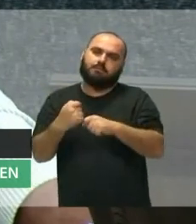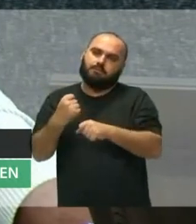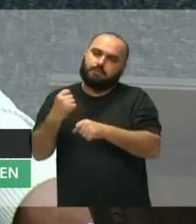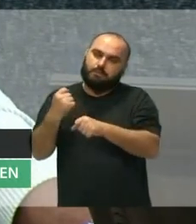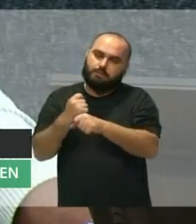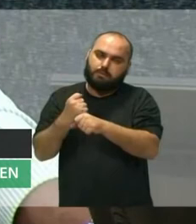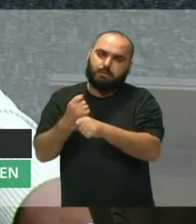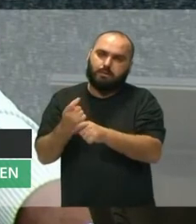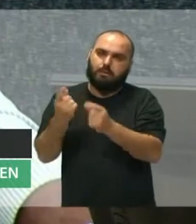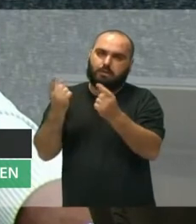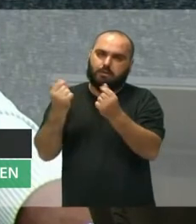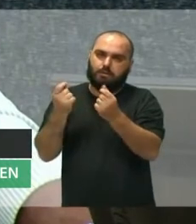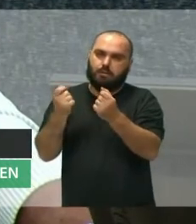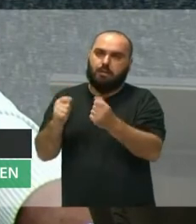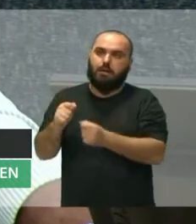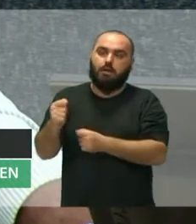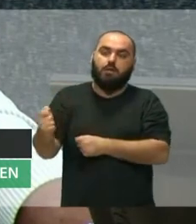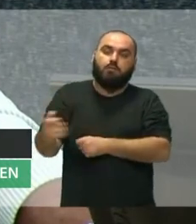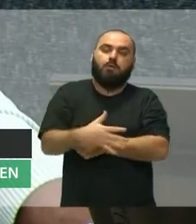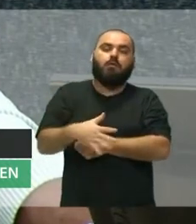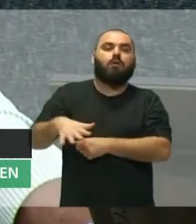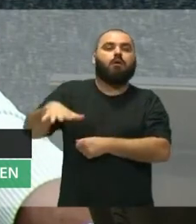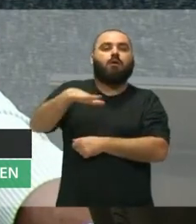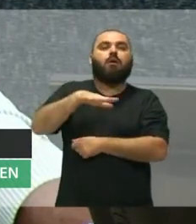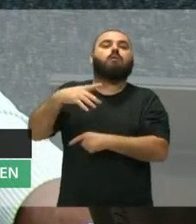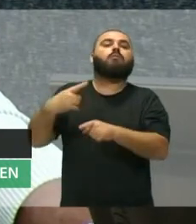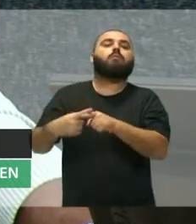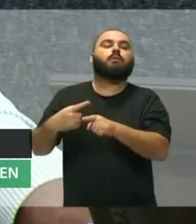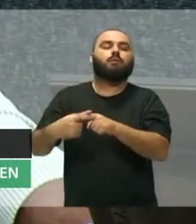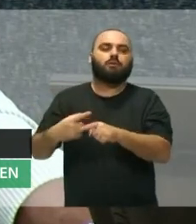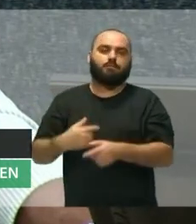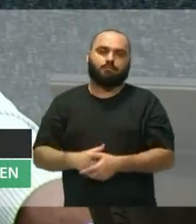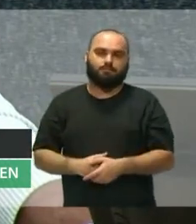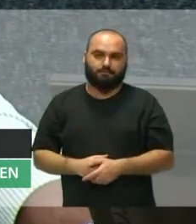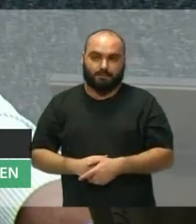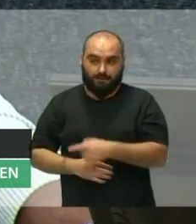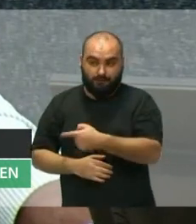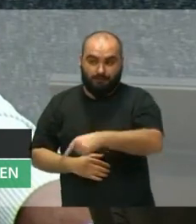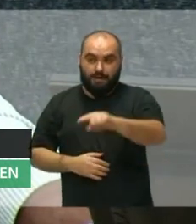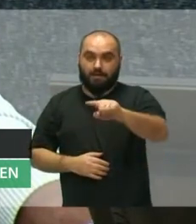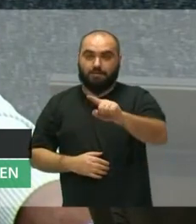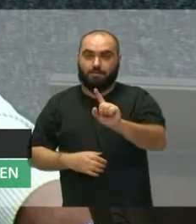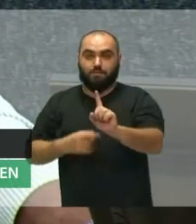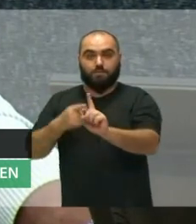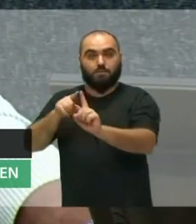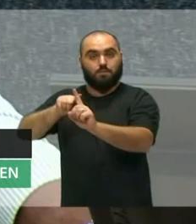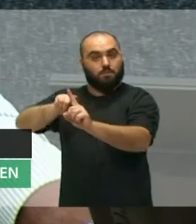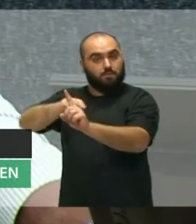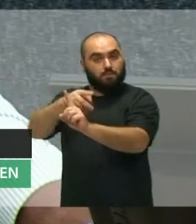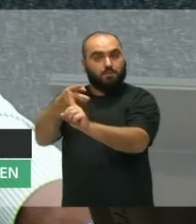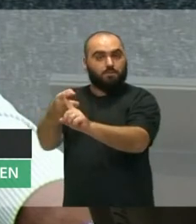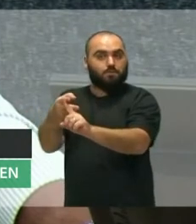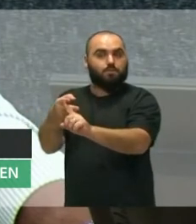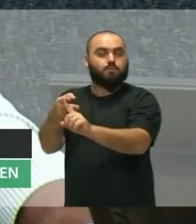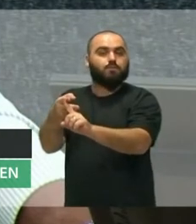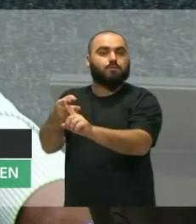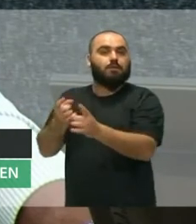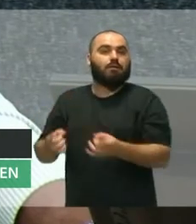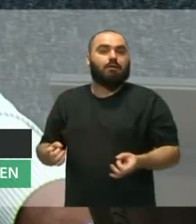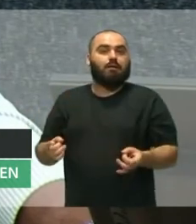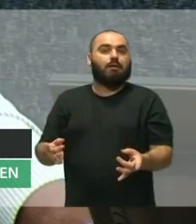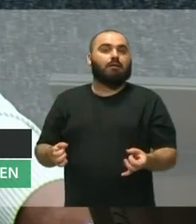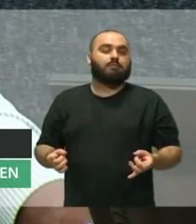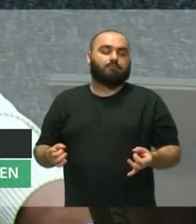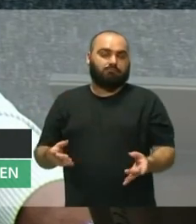custeio da nova ala, porque vai dobrar o custeio, e